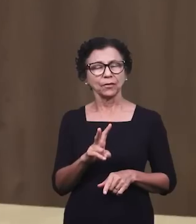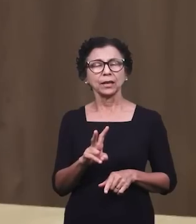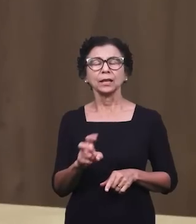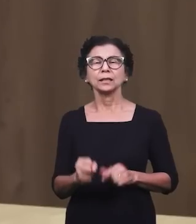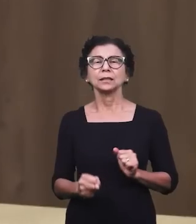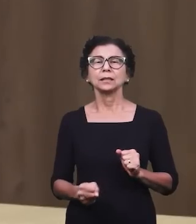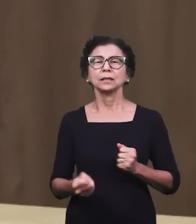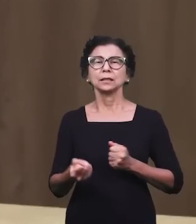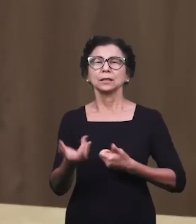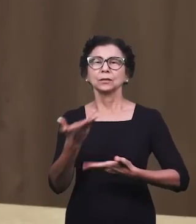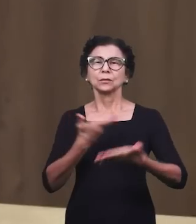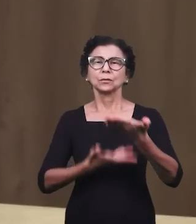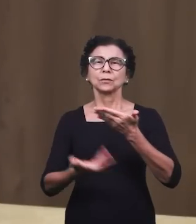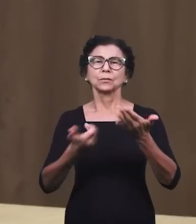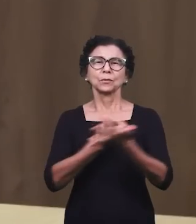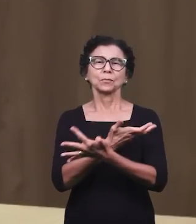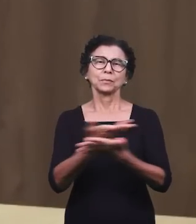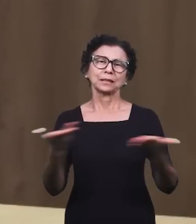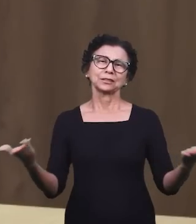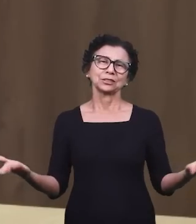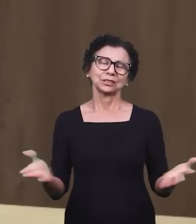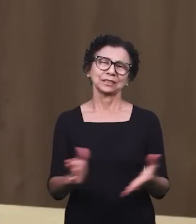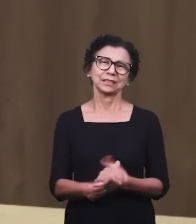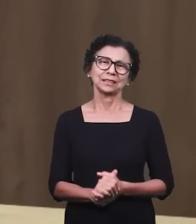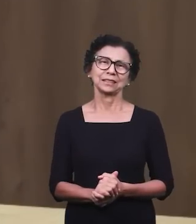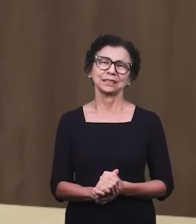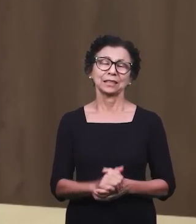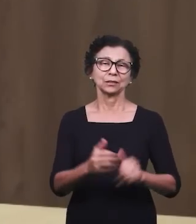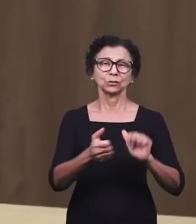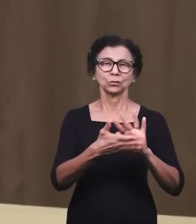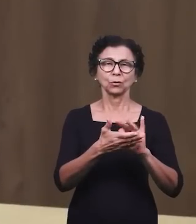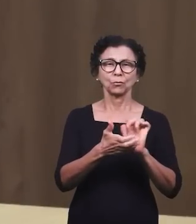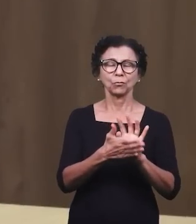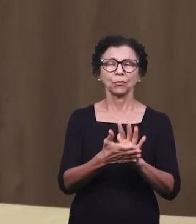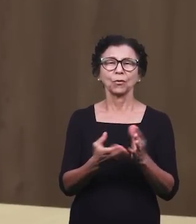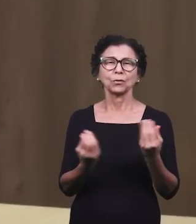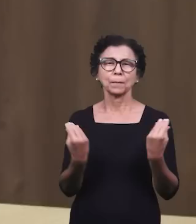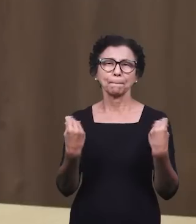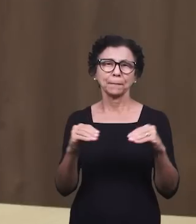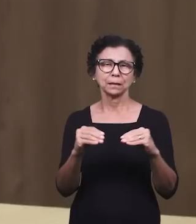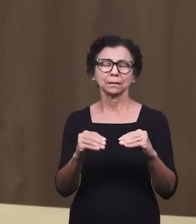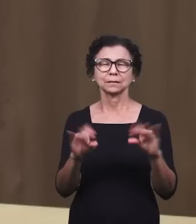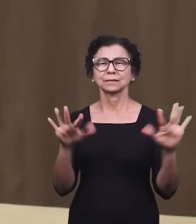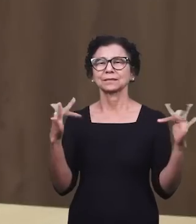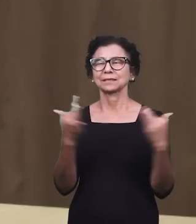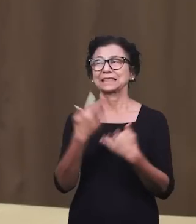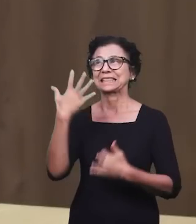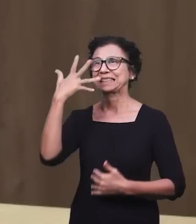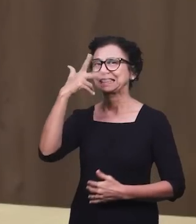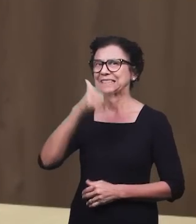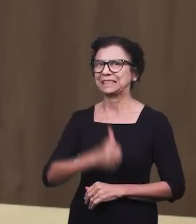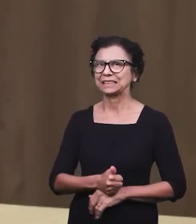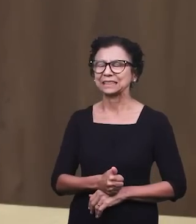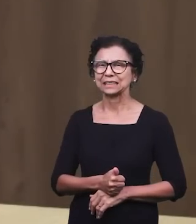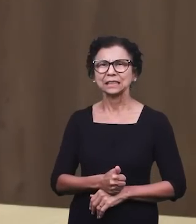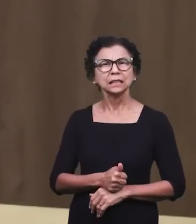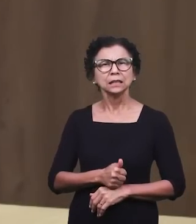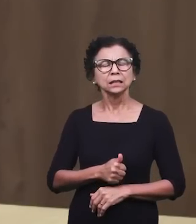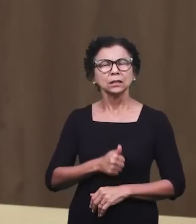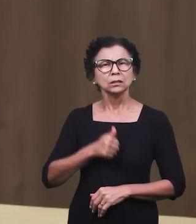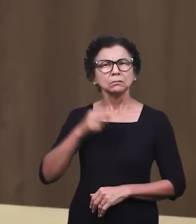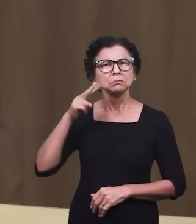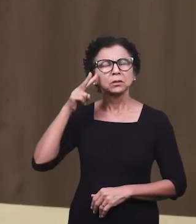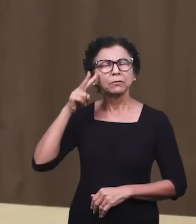uma serenata para uma família linda. Olha que coisa boa. Maneira de evangelizar, de falar da obra, e é uma bênção mesmo. Se você não assistiu ainda, não perca